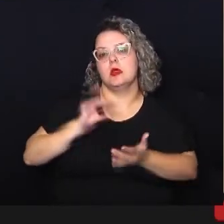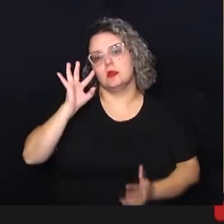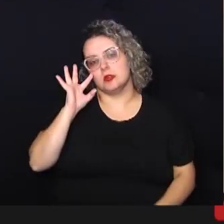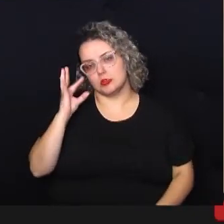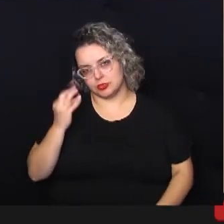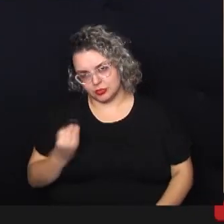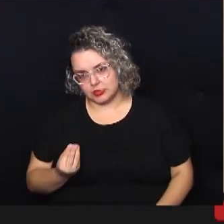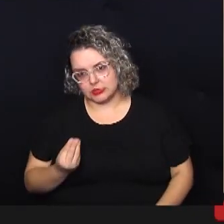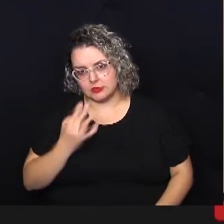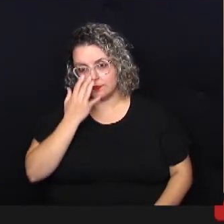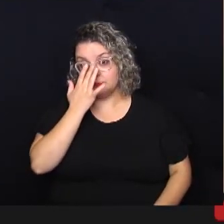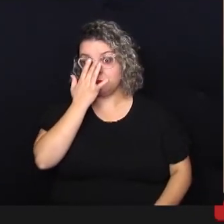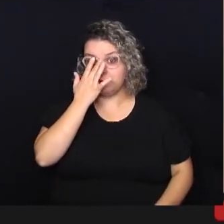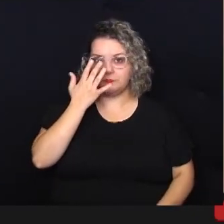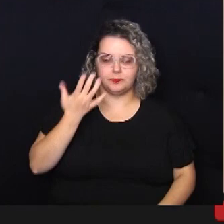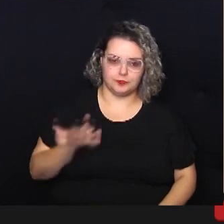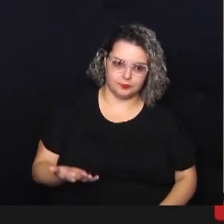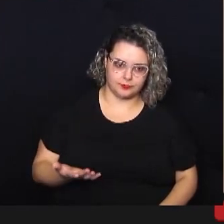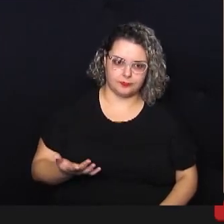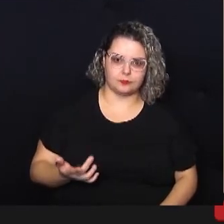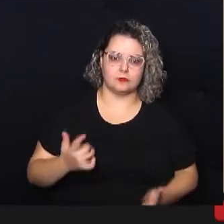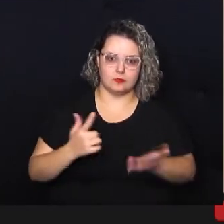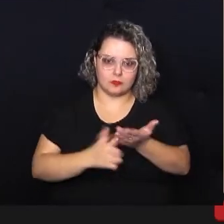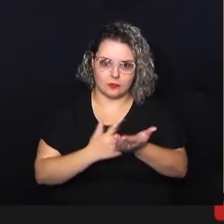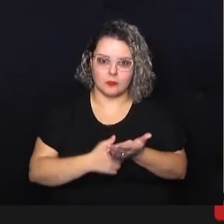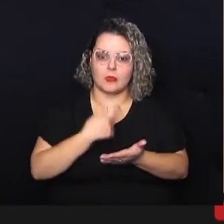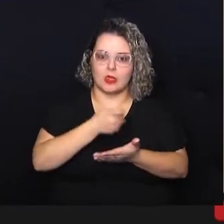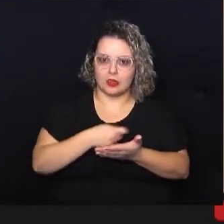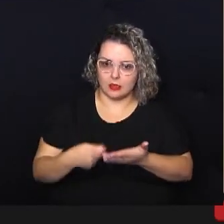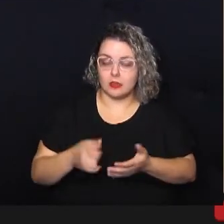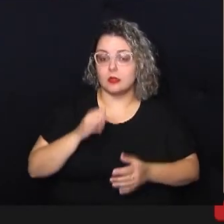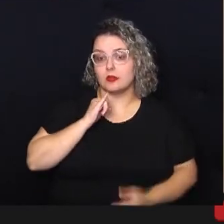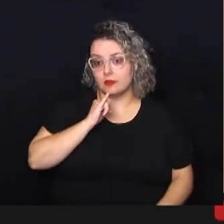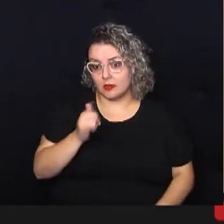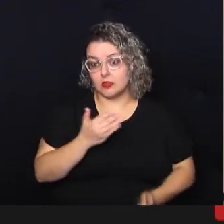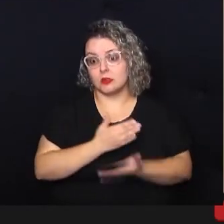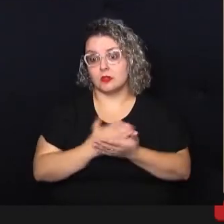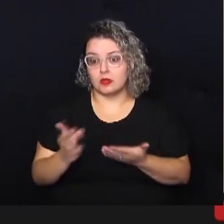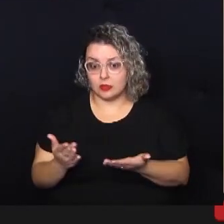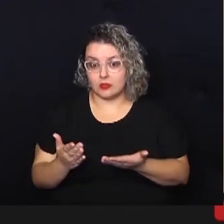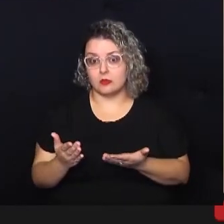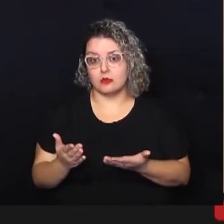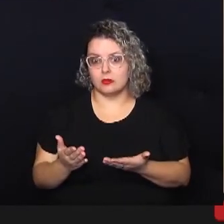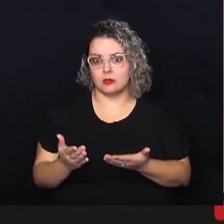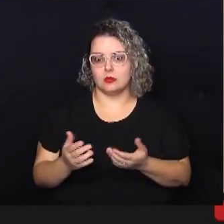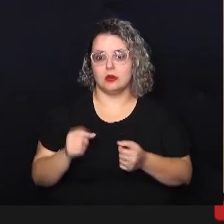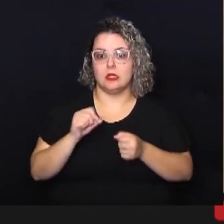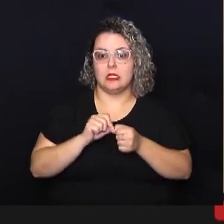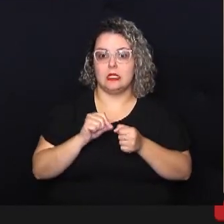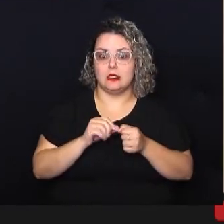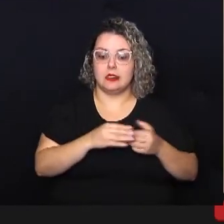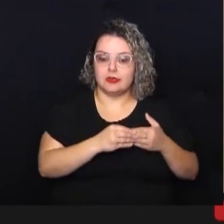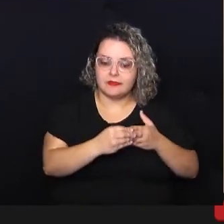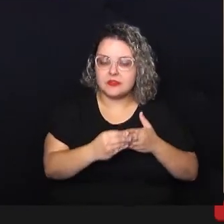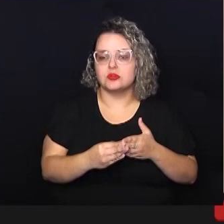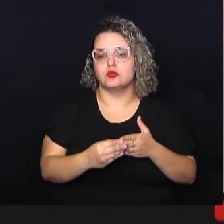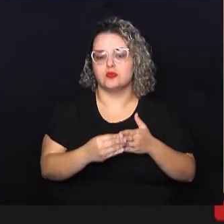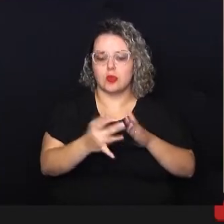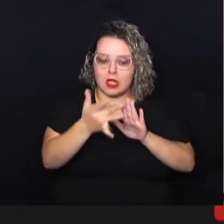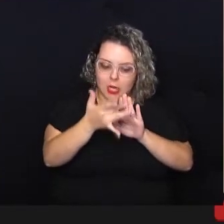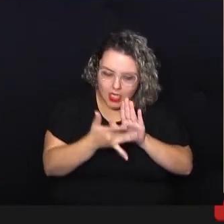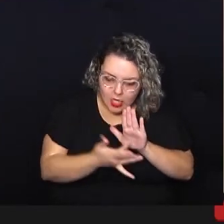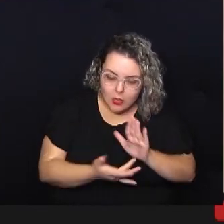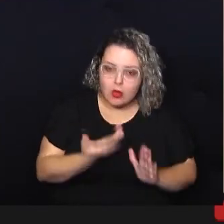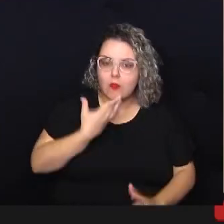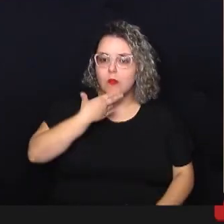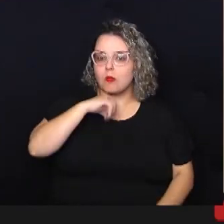conhecimento. Tanto que no livro, né, que eu escrevi, que você comentou no começo, eu fiz um guia no final para os pais, porque não